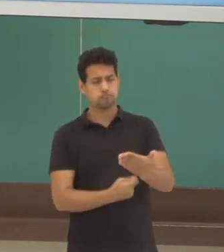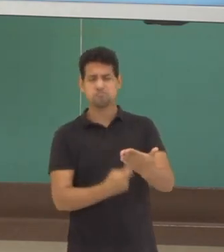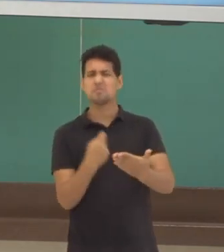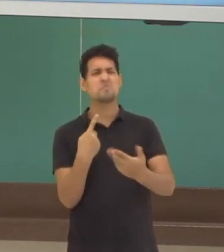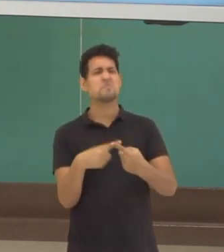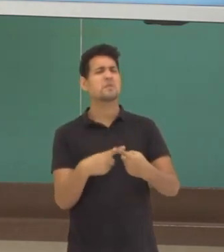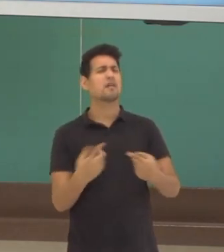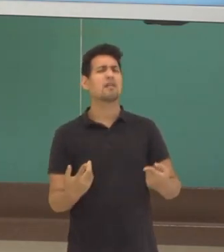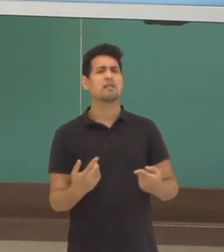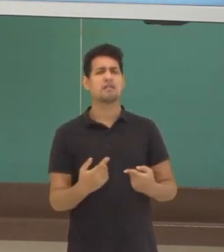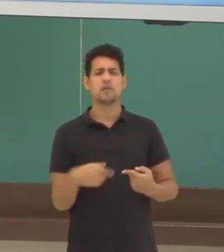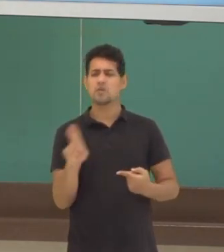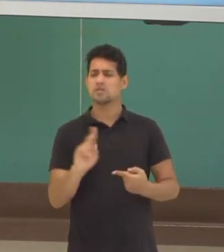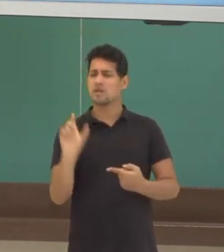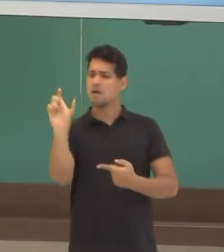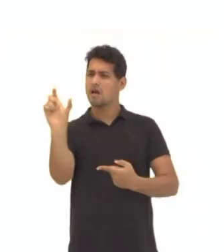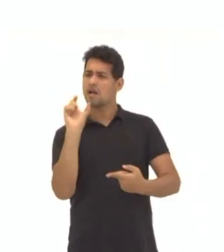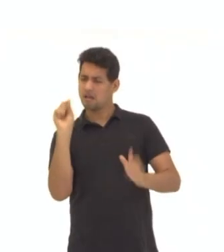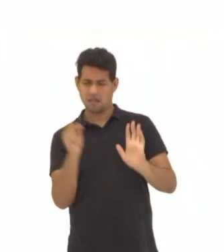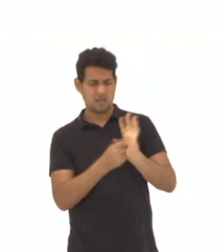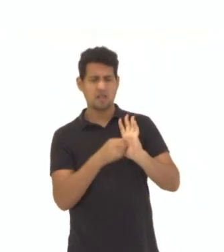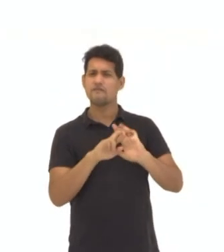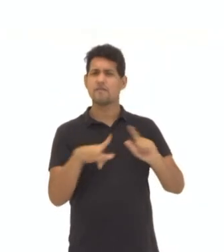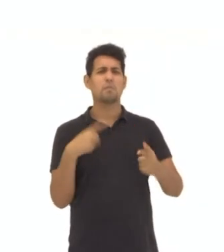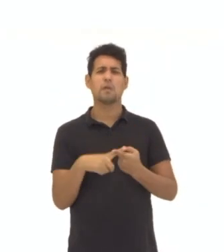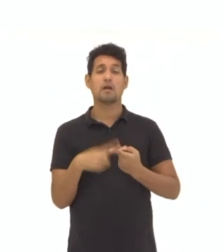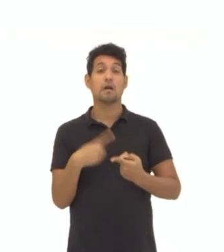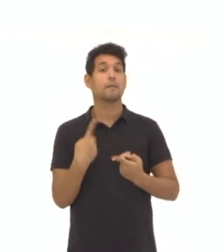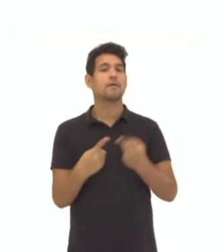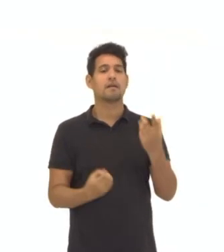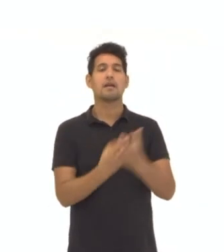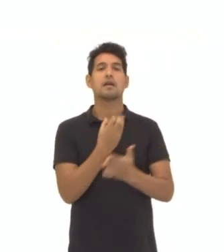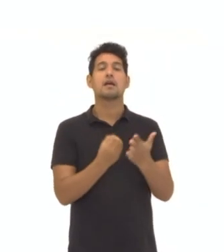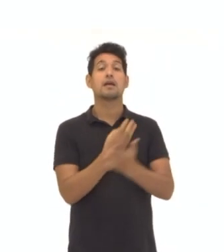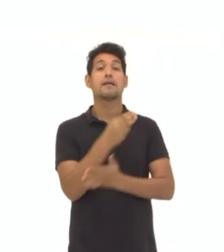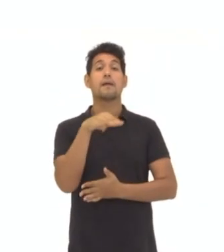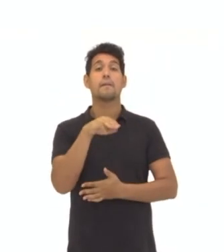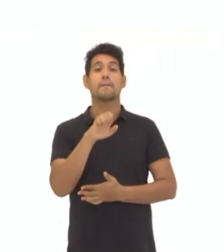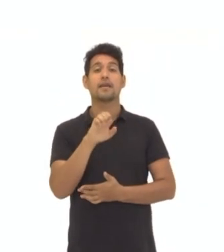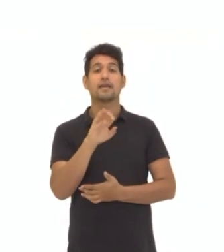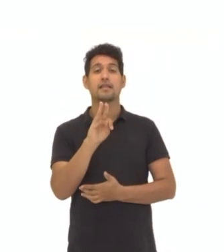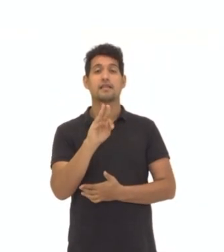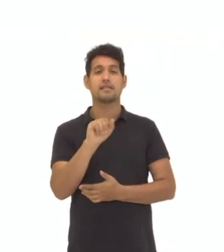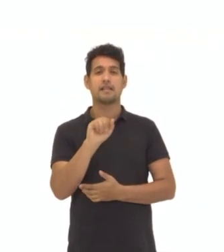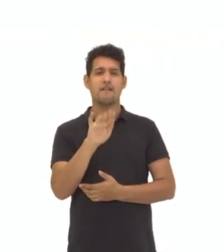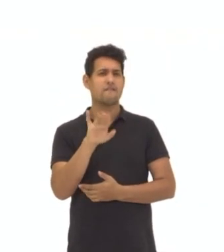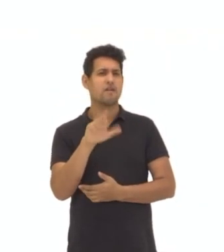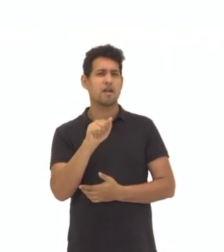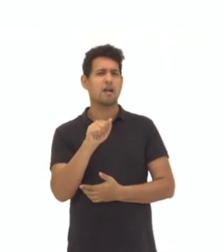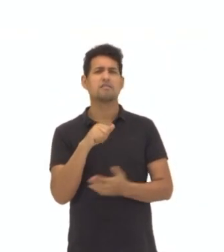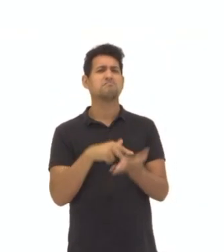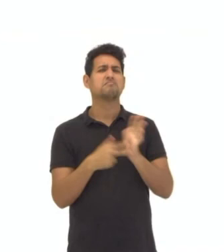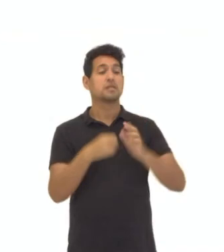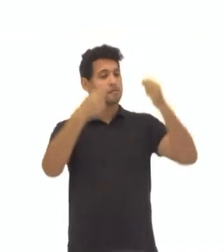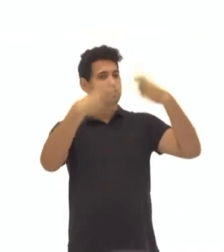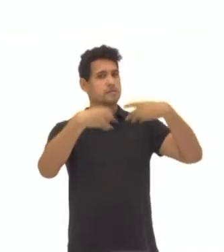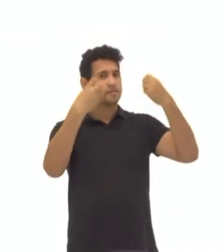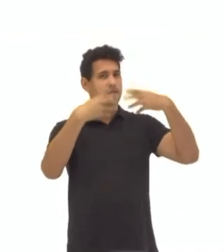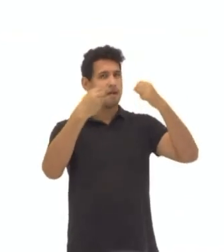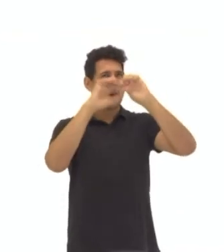destacado? Que trecho está destacado? Que tipo de linguagem encontrada aqui nesse